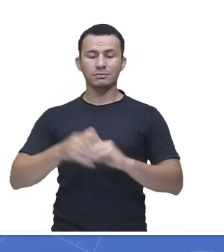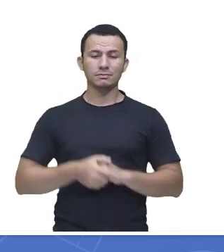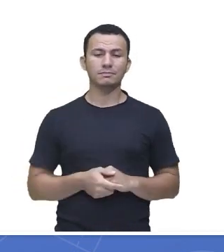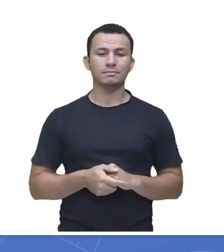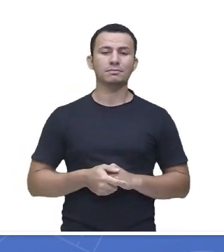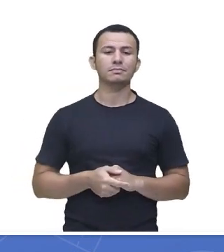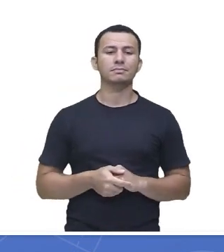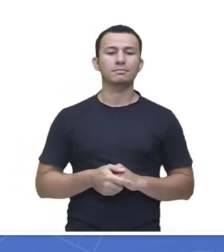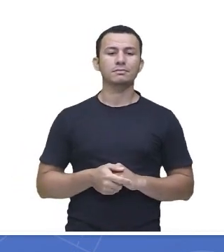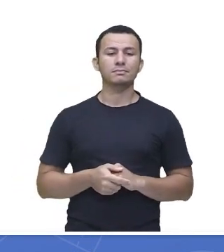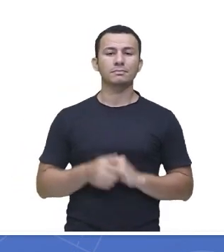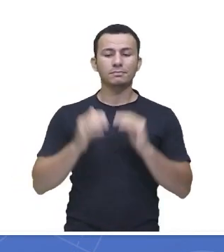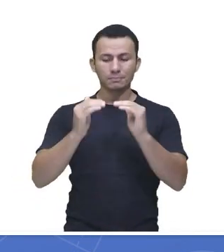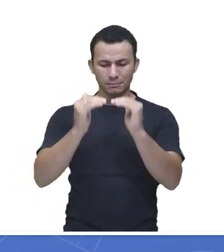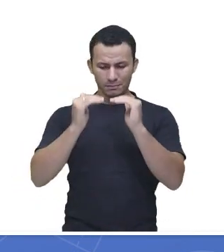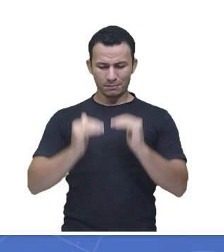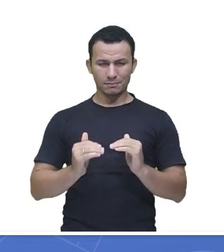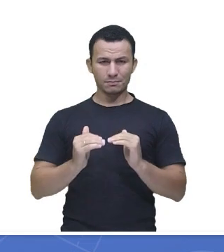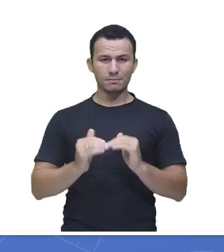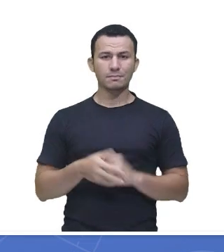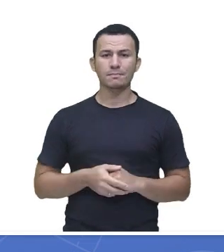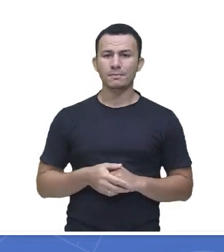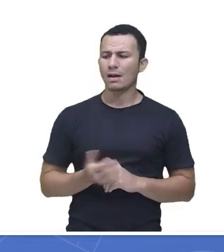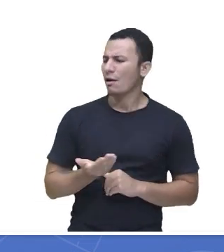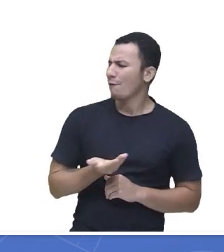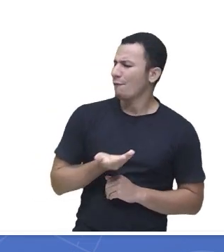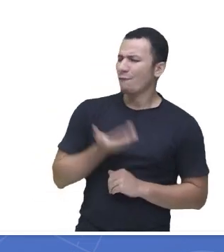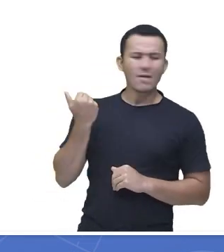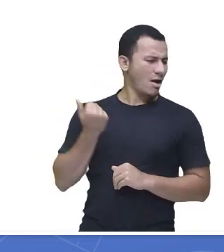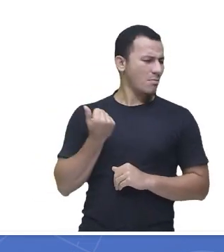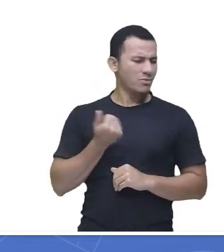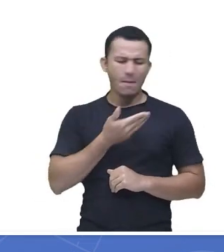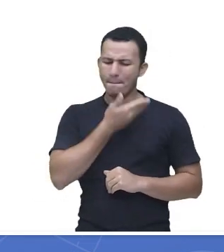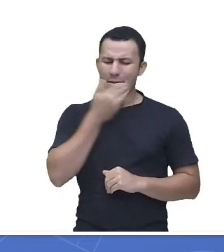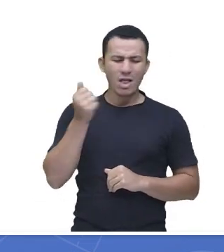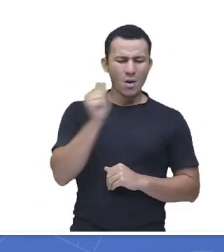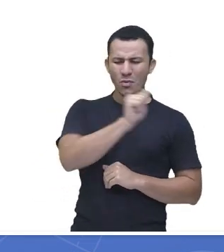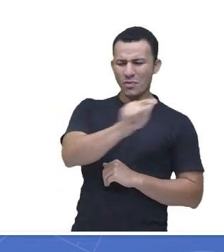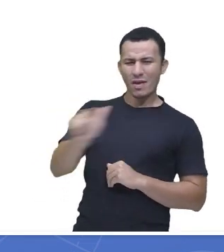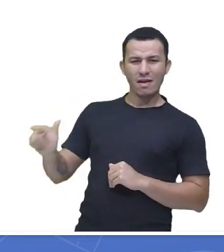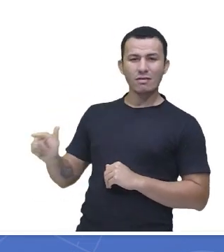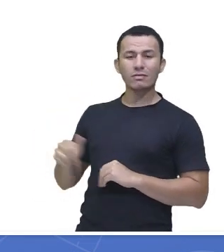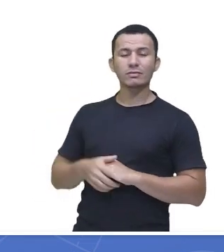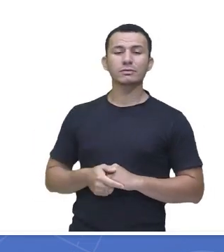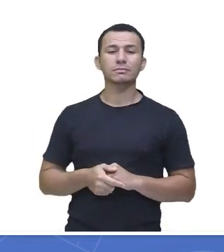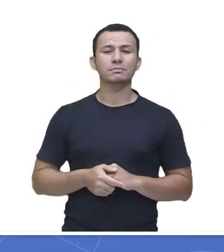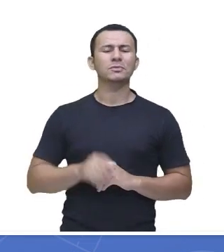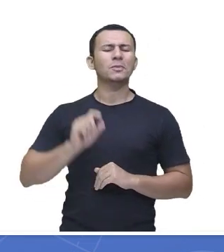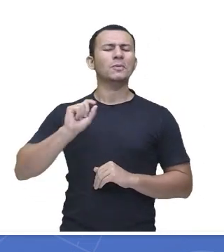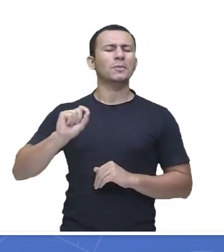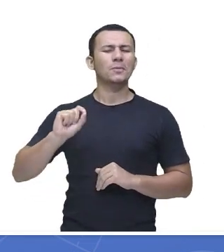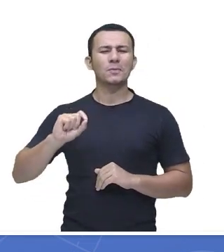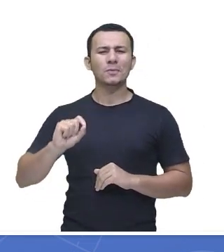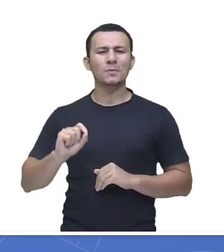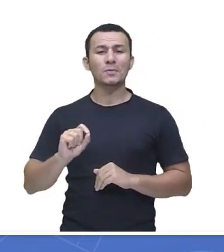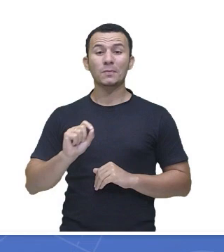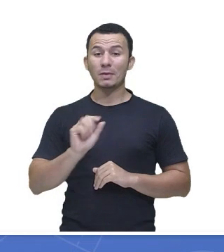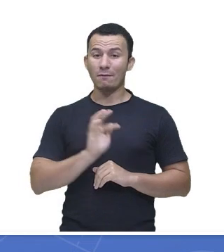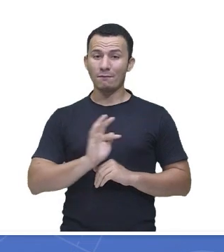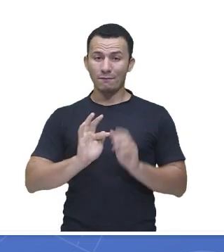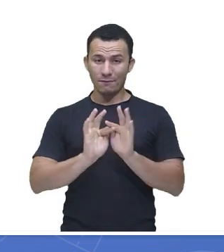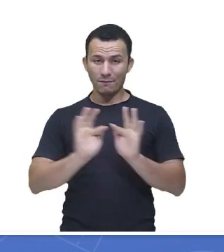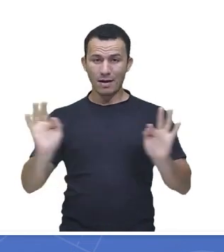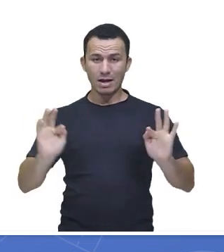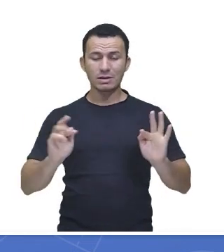Aqui, quando o outro amigo responde, vamos arrasar eles. O que a gente acontece? A gente tem essa forma